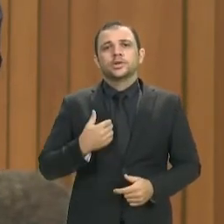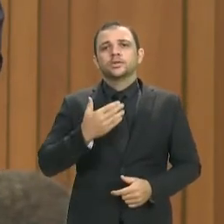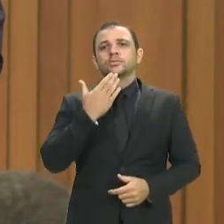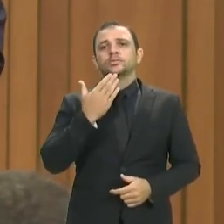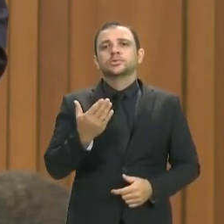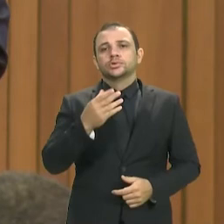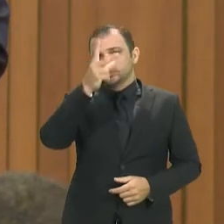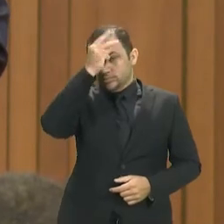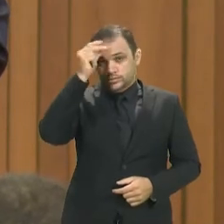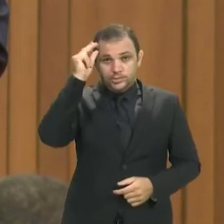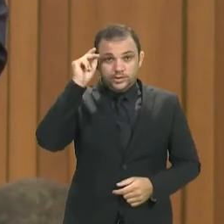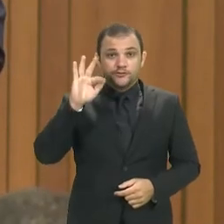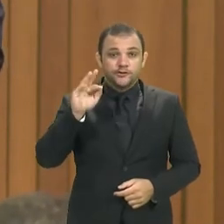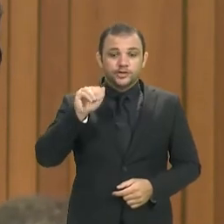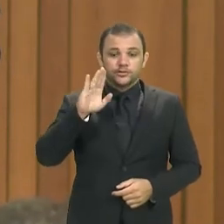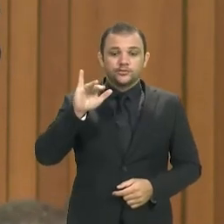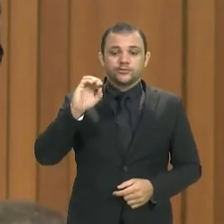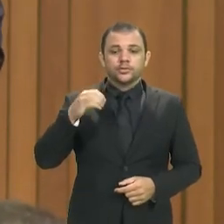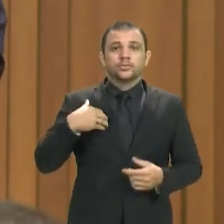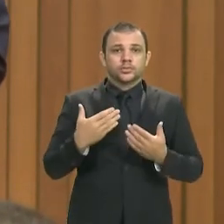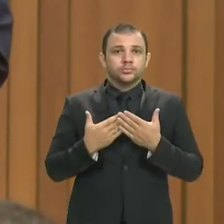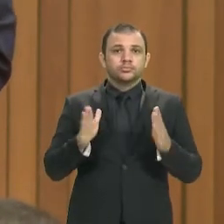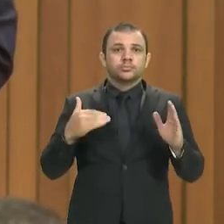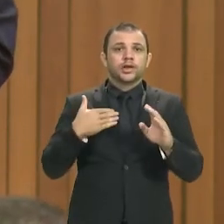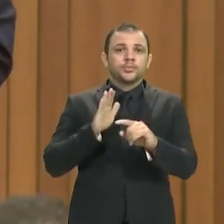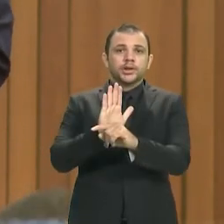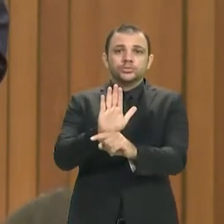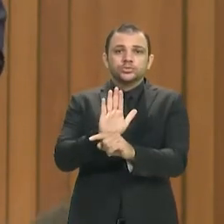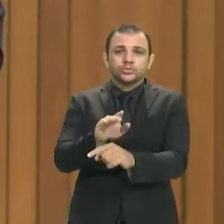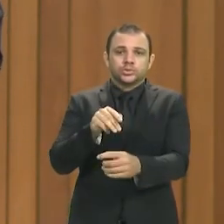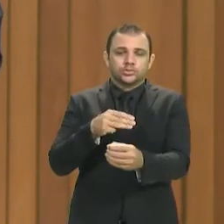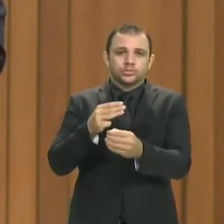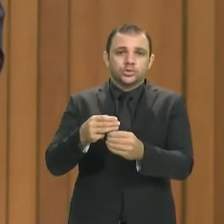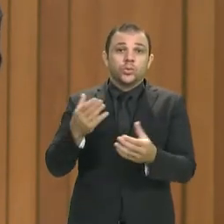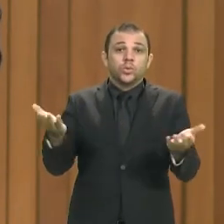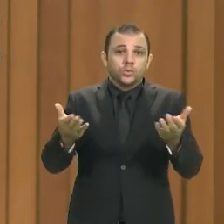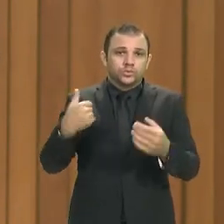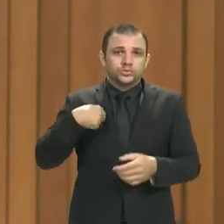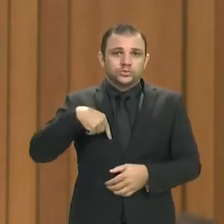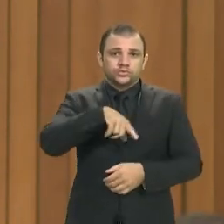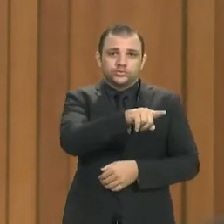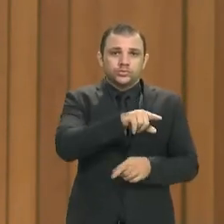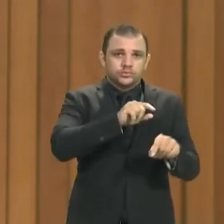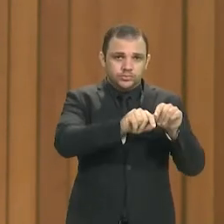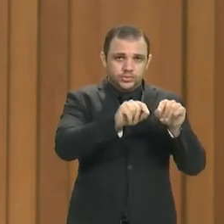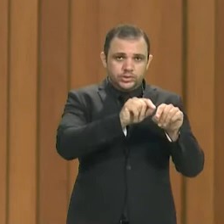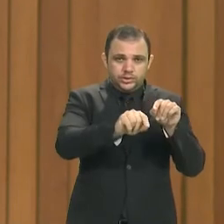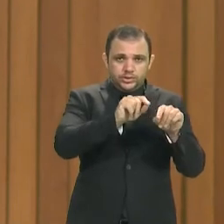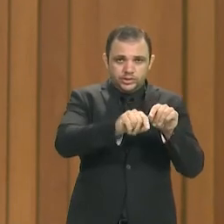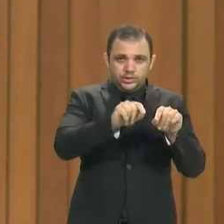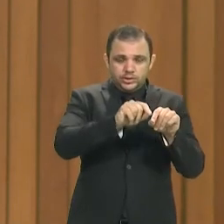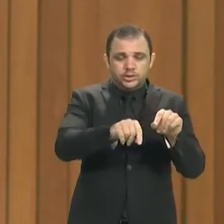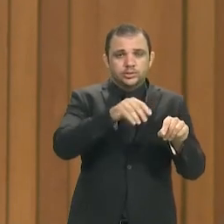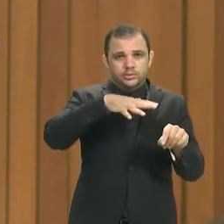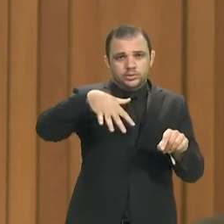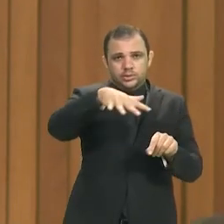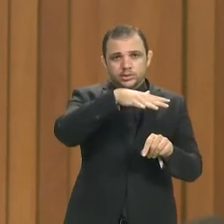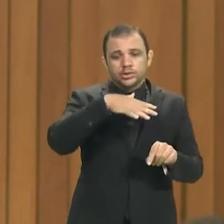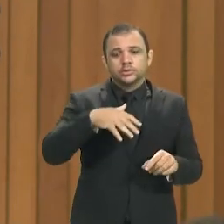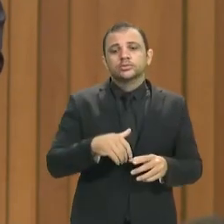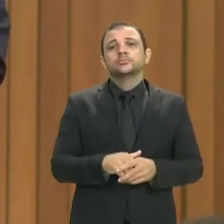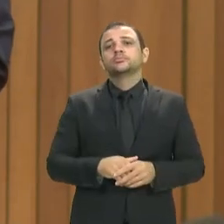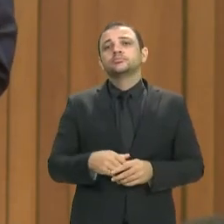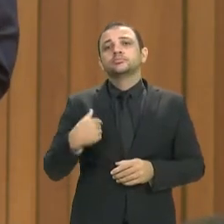me colocar à disposição do município. Hoje, eu estou indo para Pinheiro, para a Baixada, mandei uma mensagem aqui para